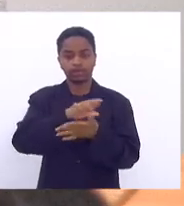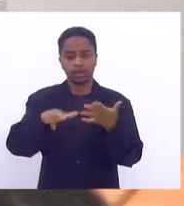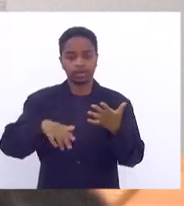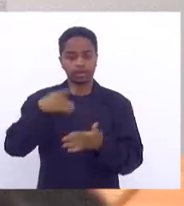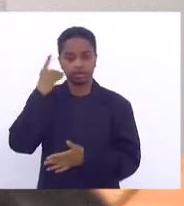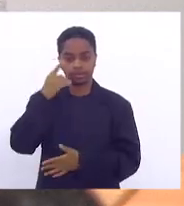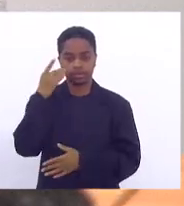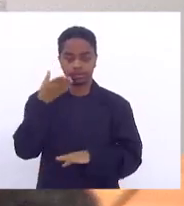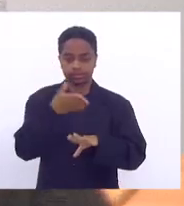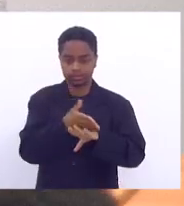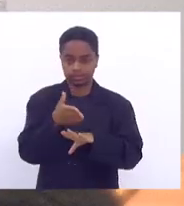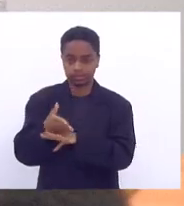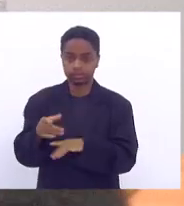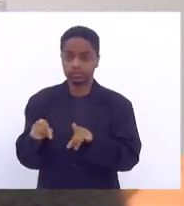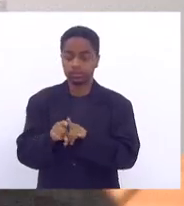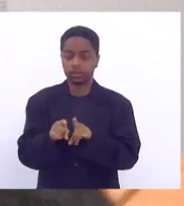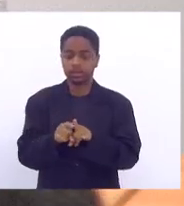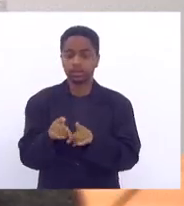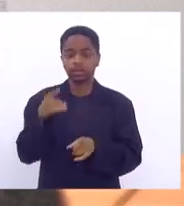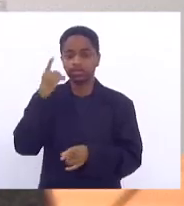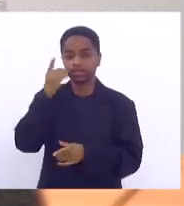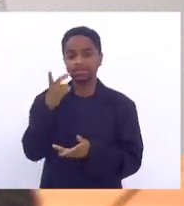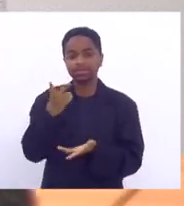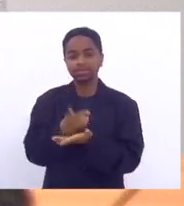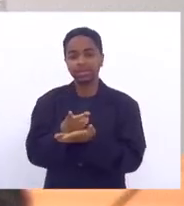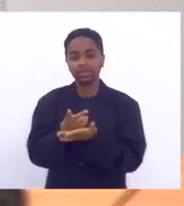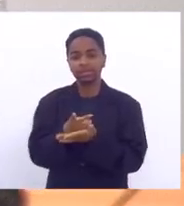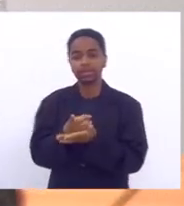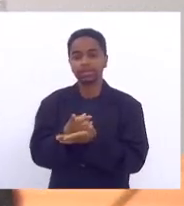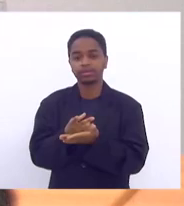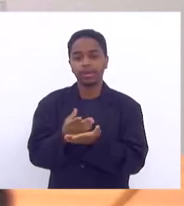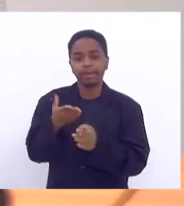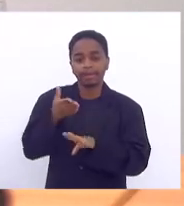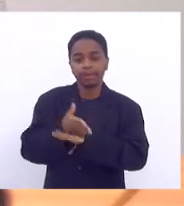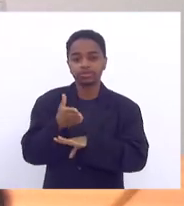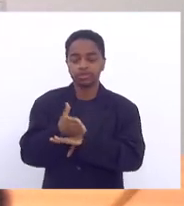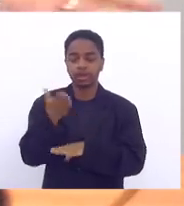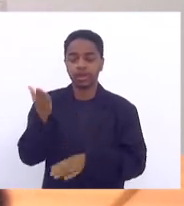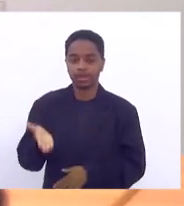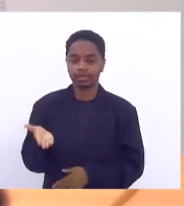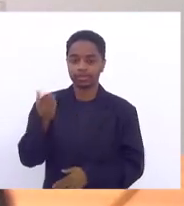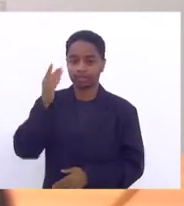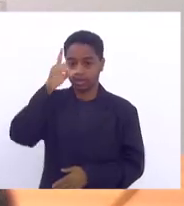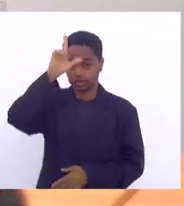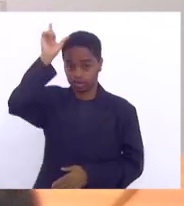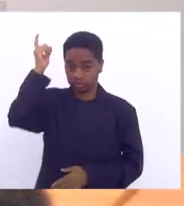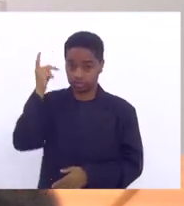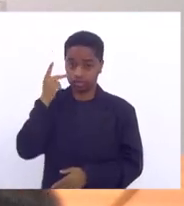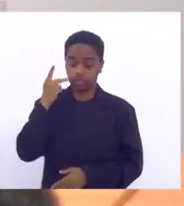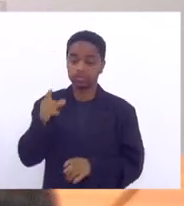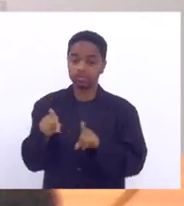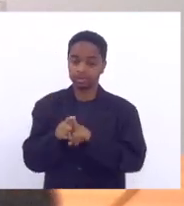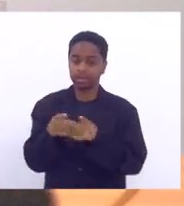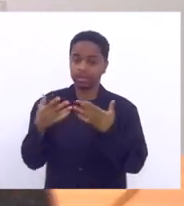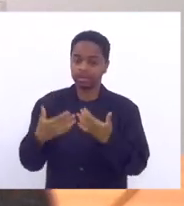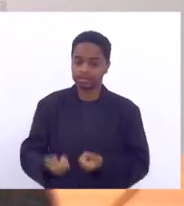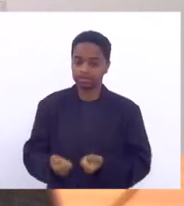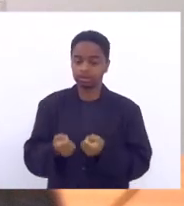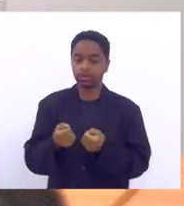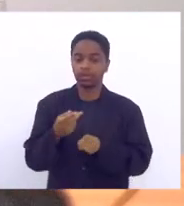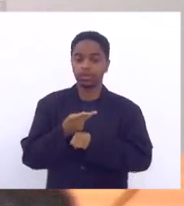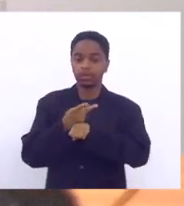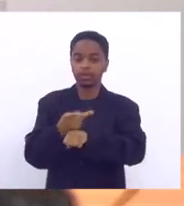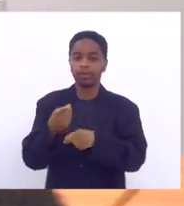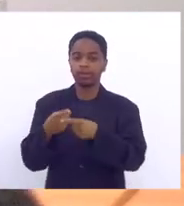que sempre aderiu desde que ingressou essa casa o deputado Luís Paulo foi até condecorado pela pela unal por